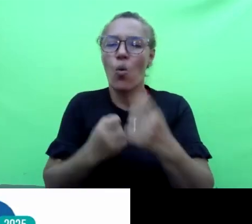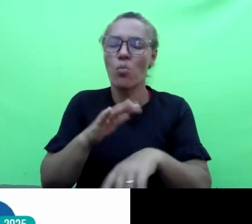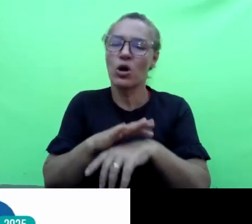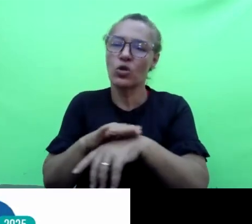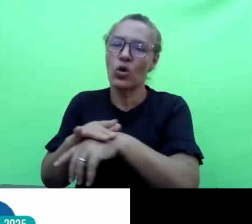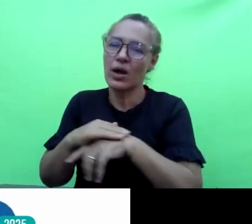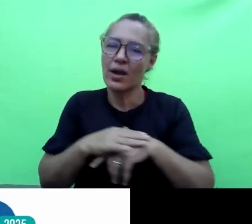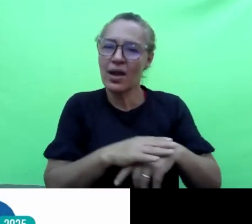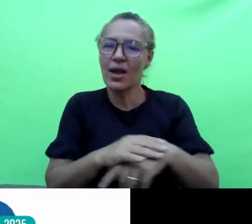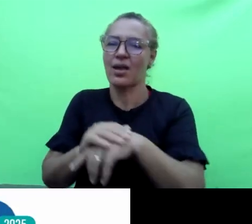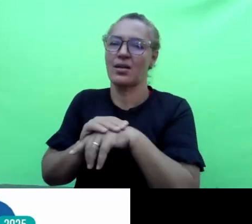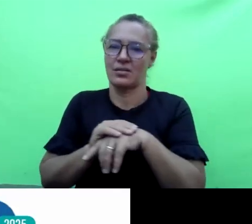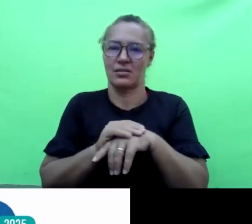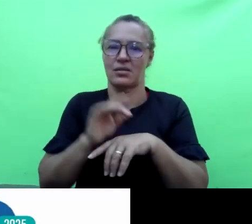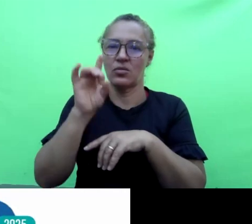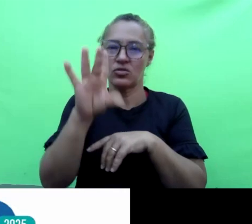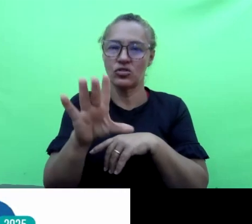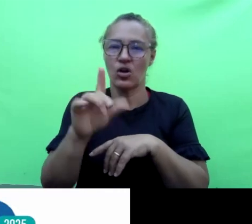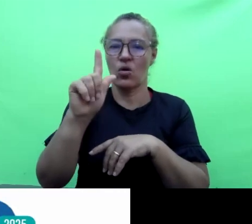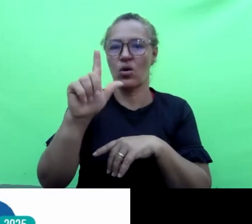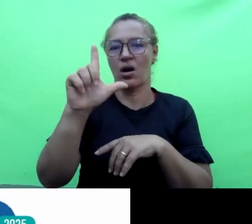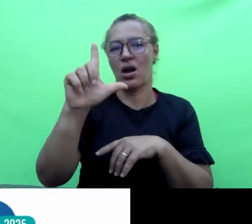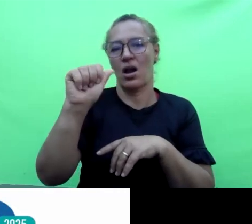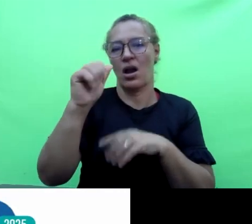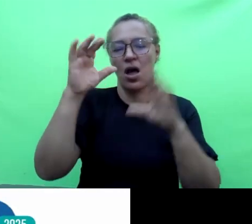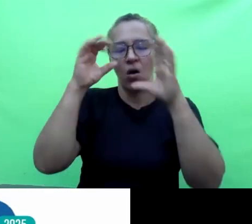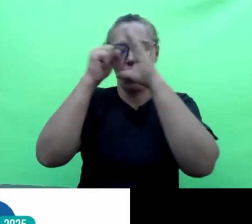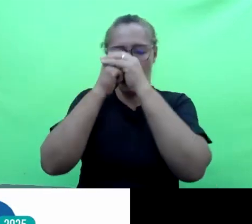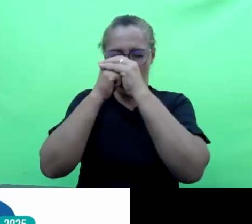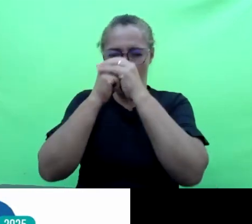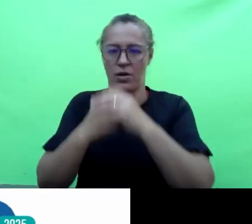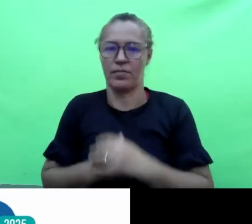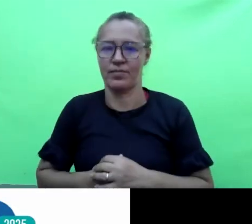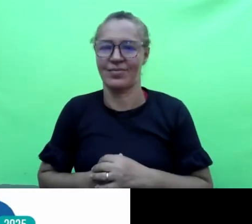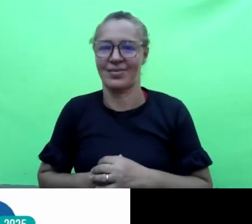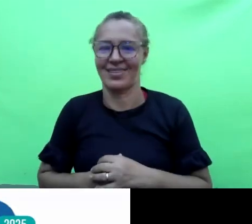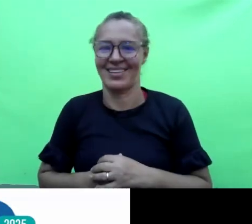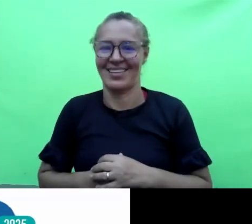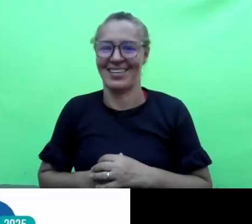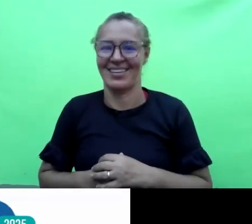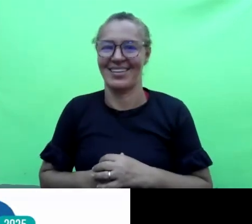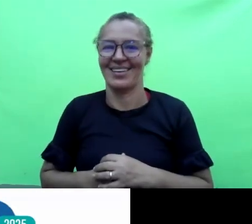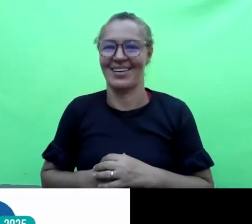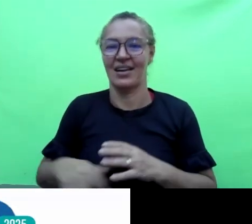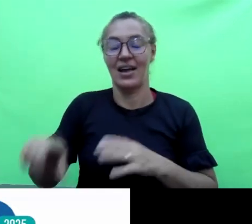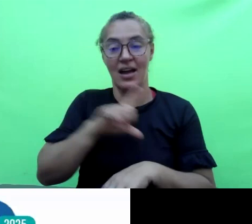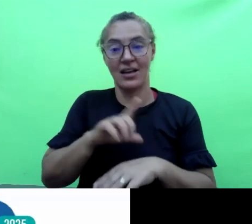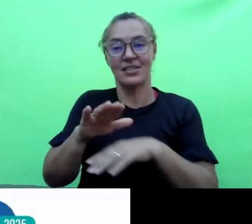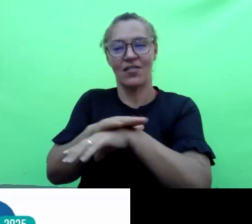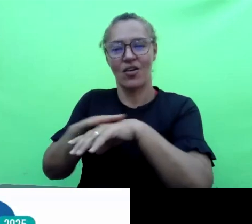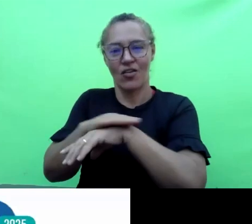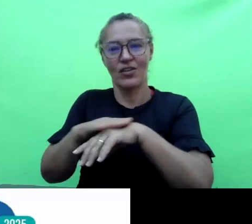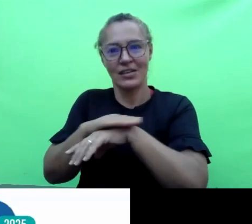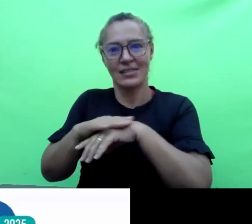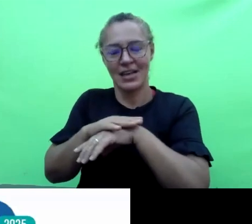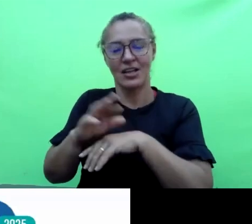pela questão do glaucoma, né? Até vou confidenciar algo que estava conversando com o Dr. Roberto. Eu sou um automíope, né?